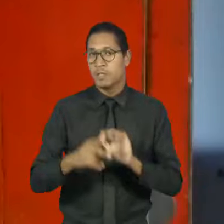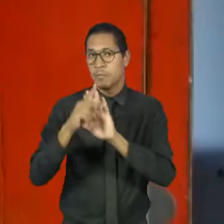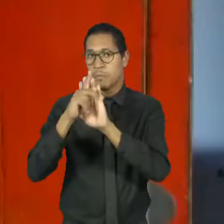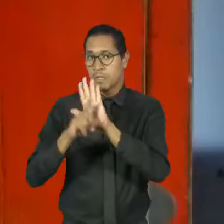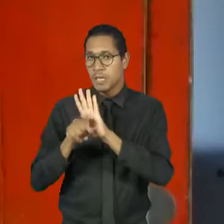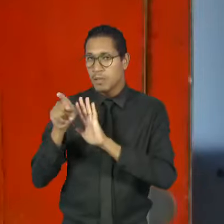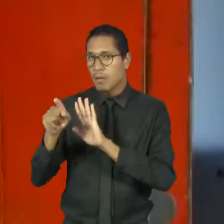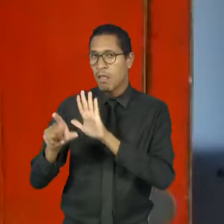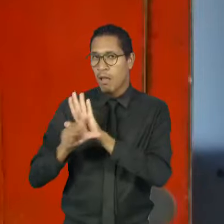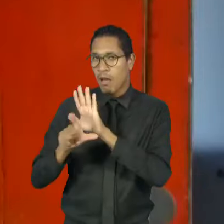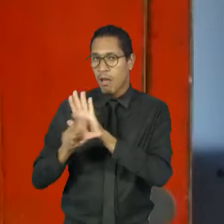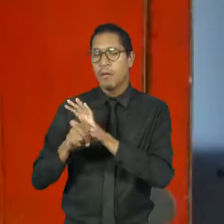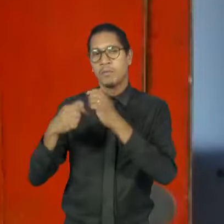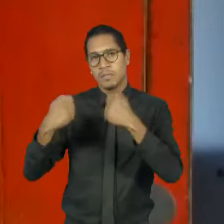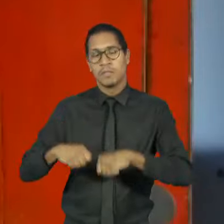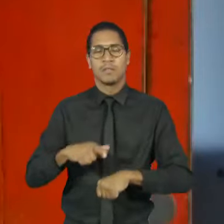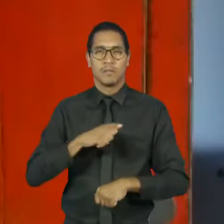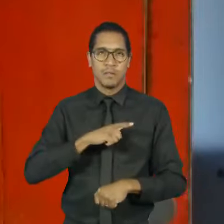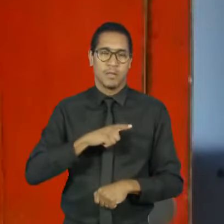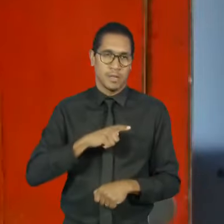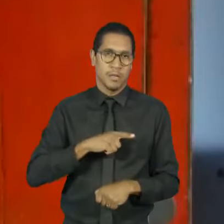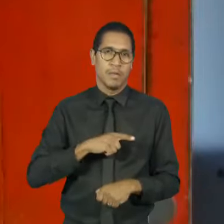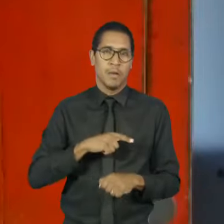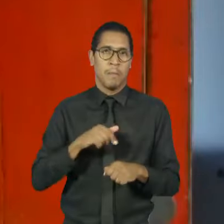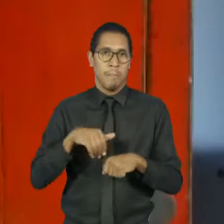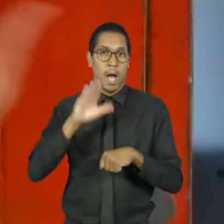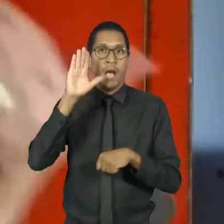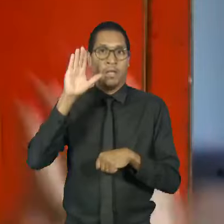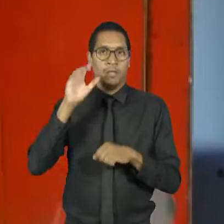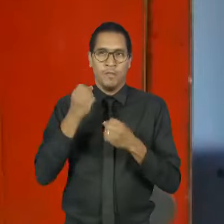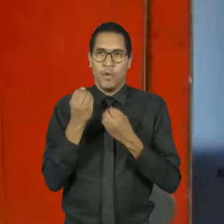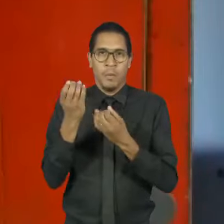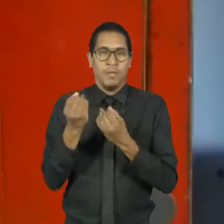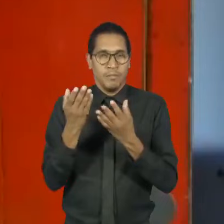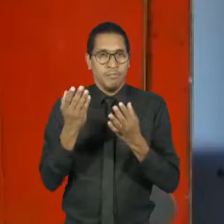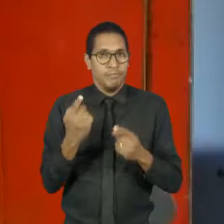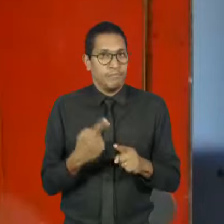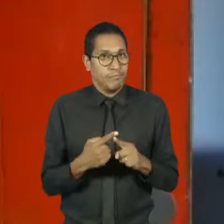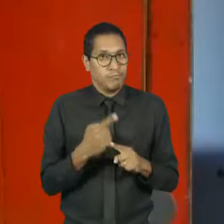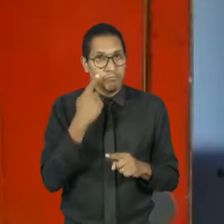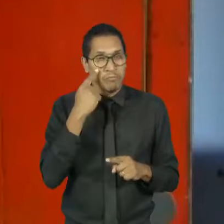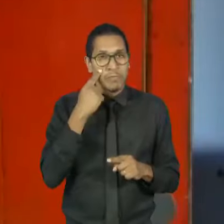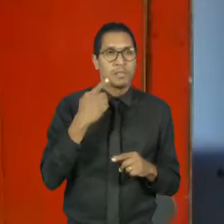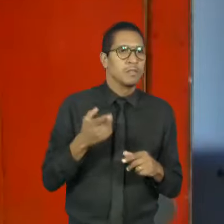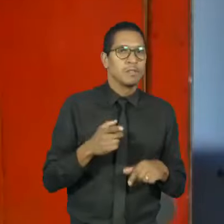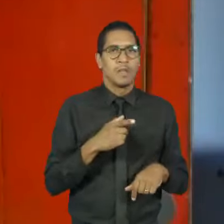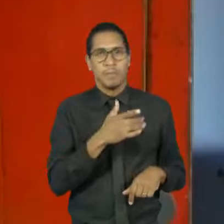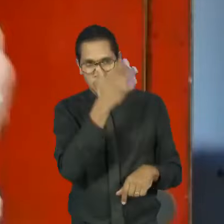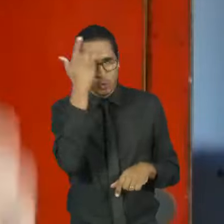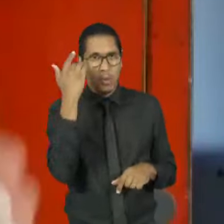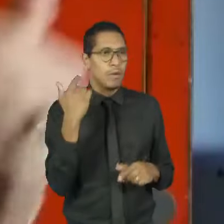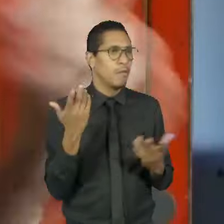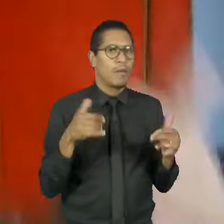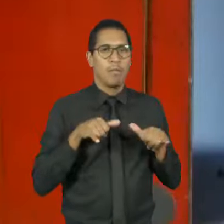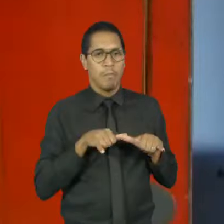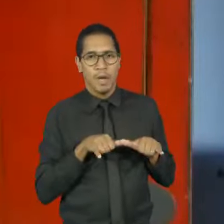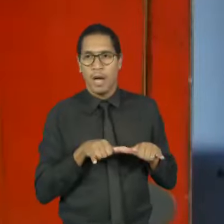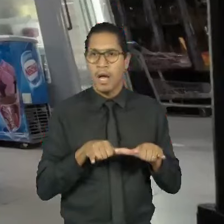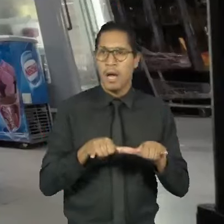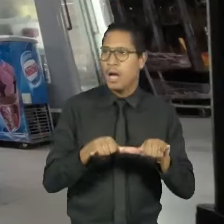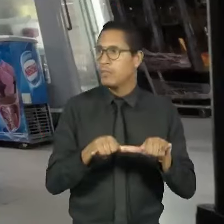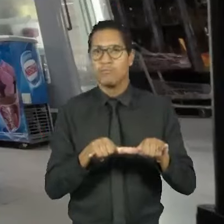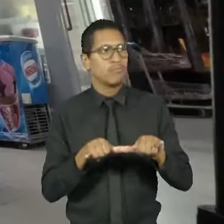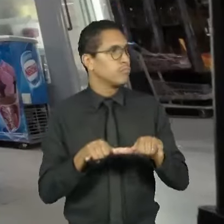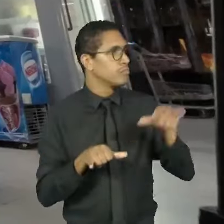eh para que o consumidor não fique a Mercer porque na verdade quando nós vamos para as gôndulas dos supermercados nós estamos a